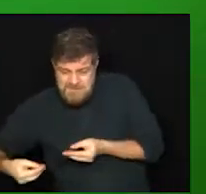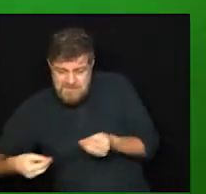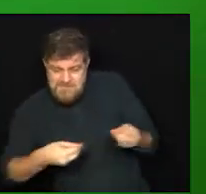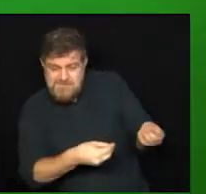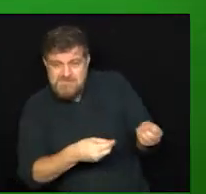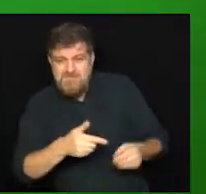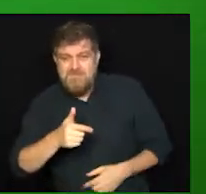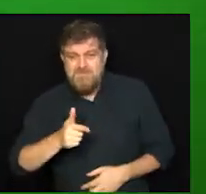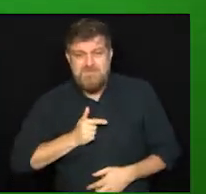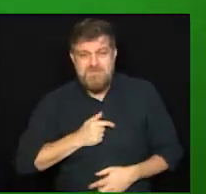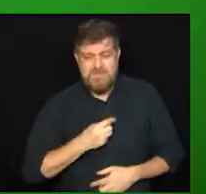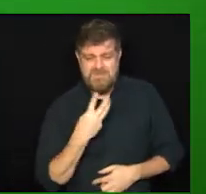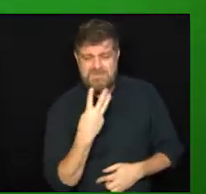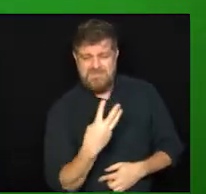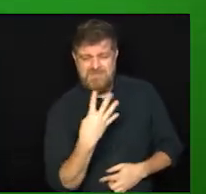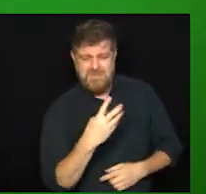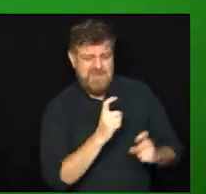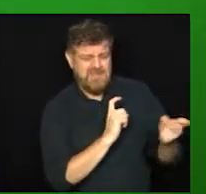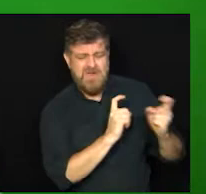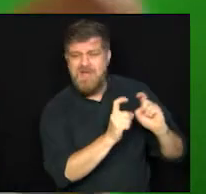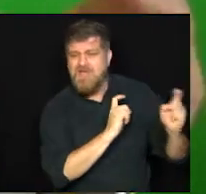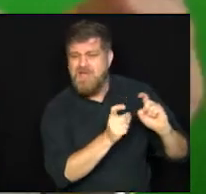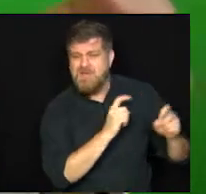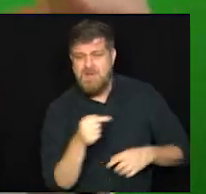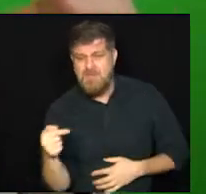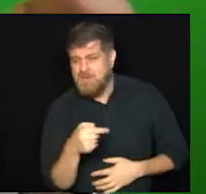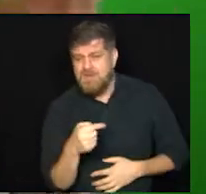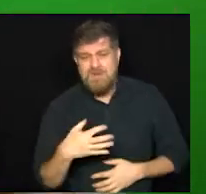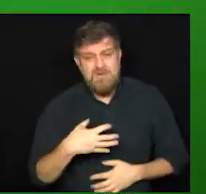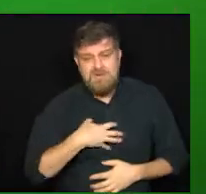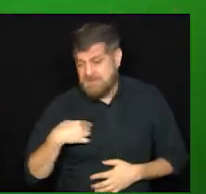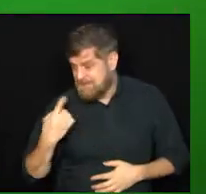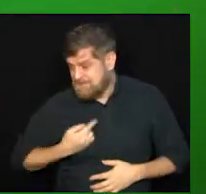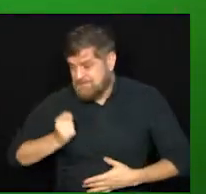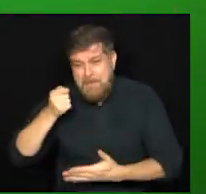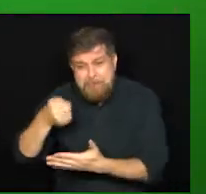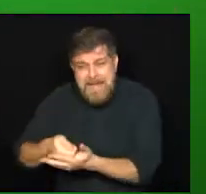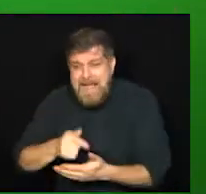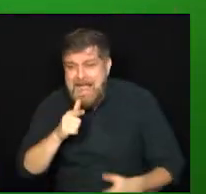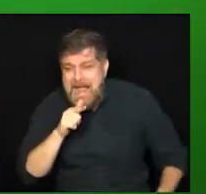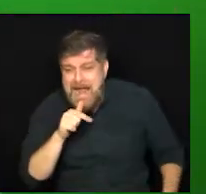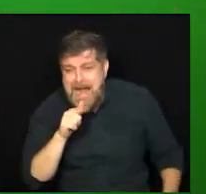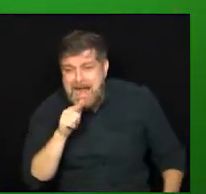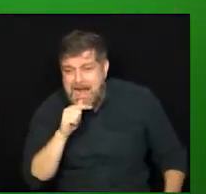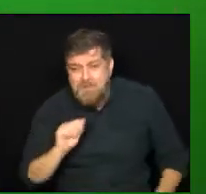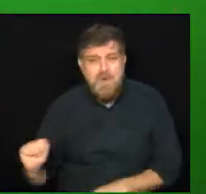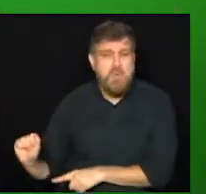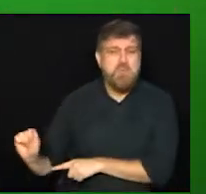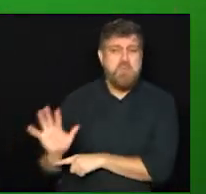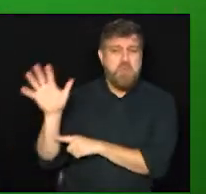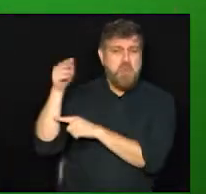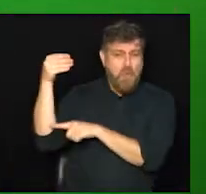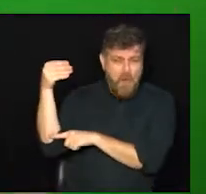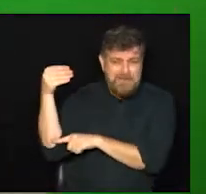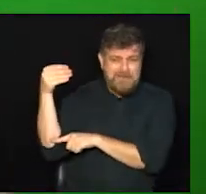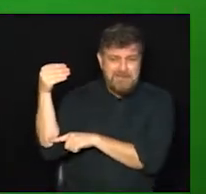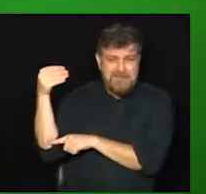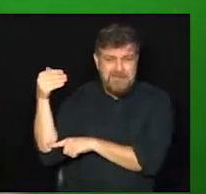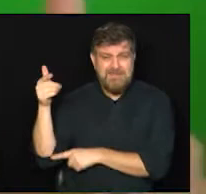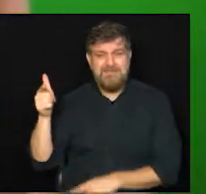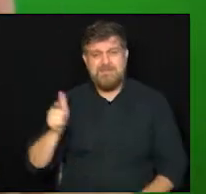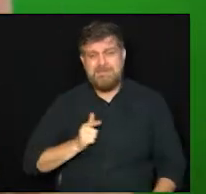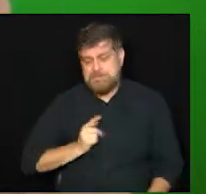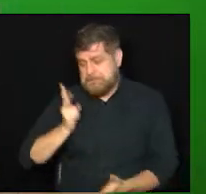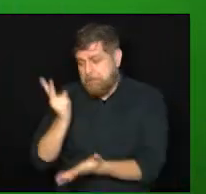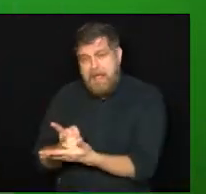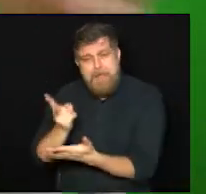em 3, 4 reuniões. Por quê? Porque a forma que é feita a cobrança da água hoje para o hotel é por um valor